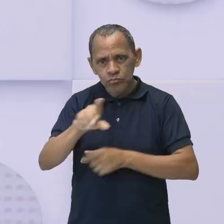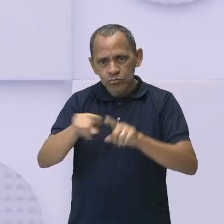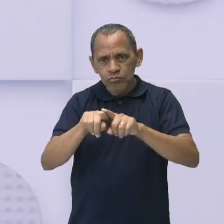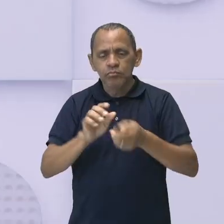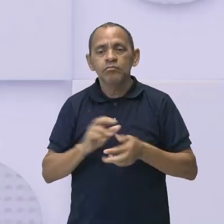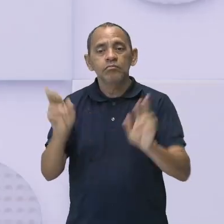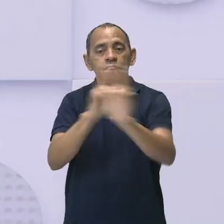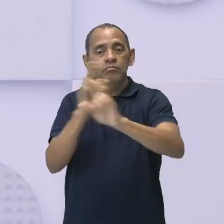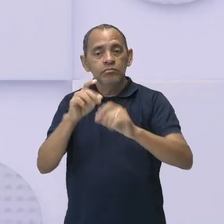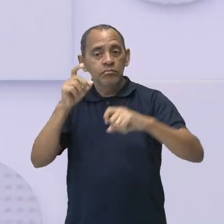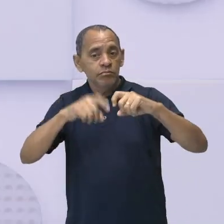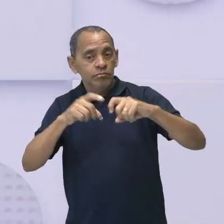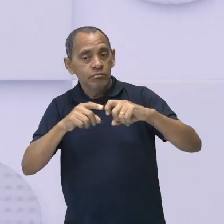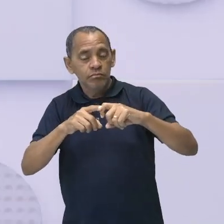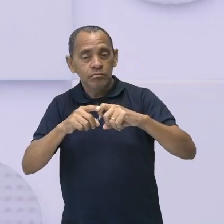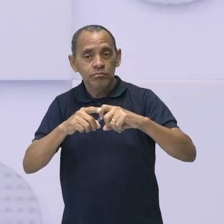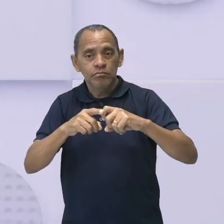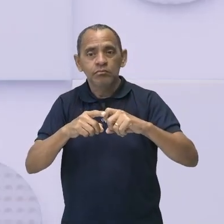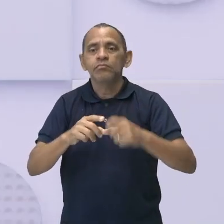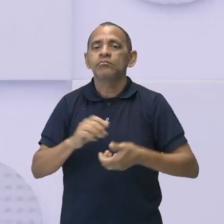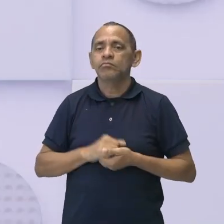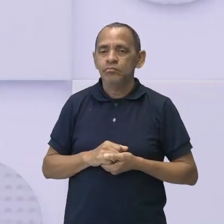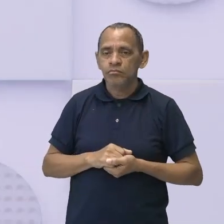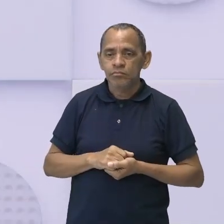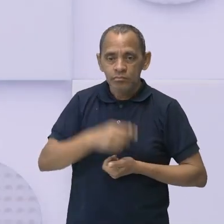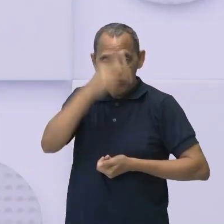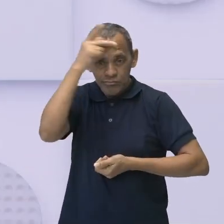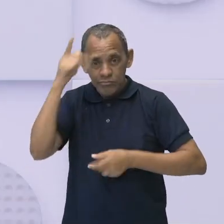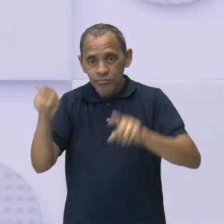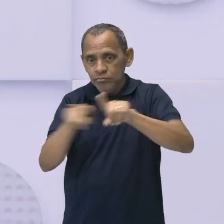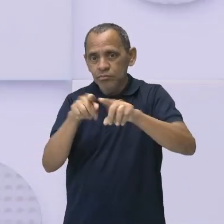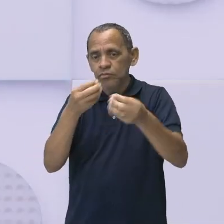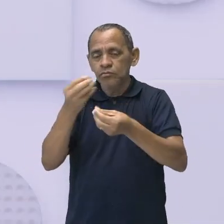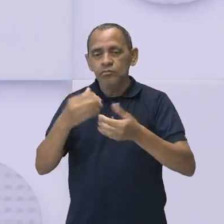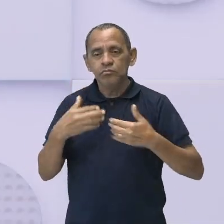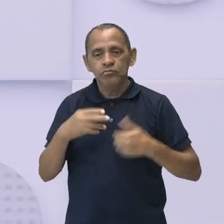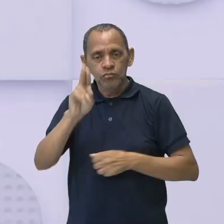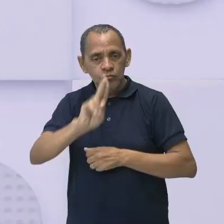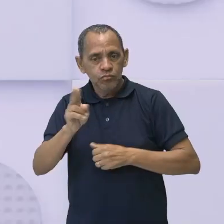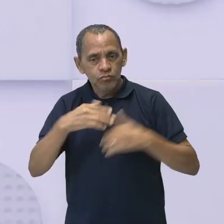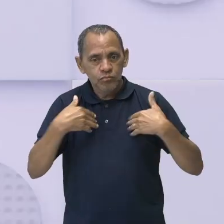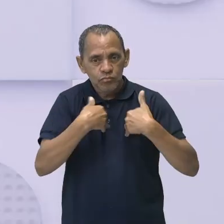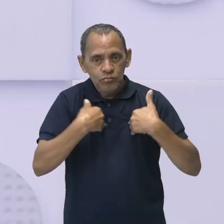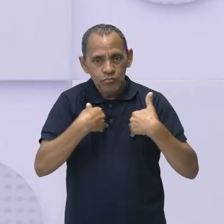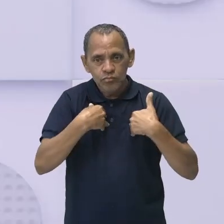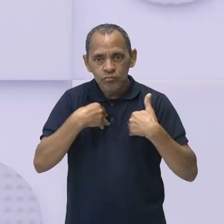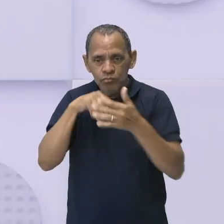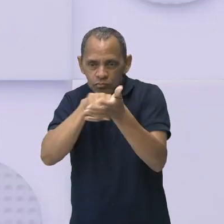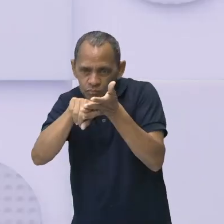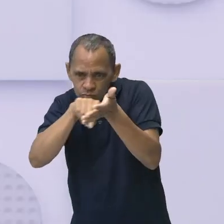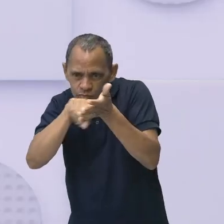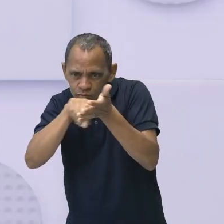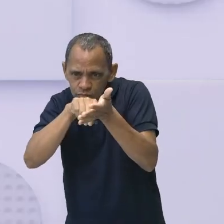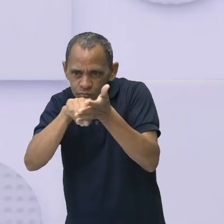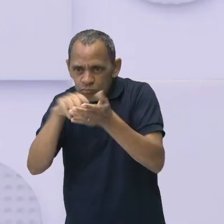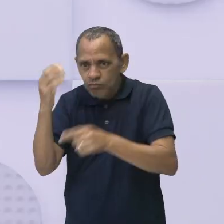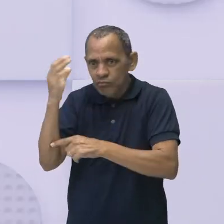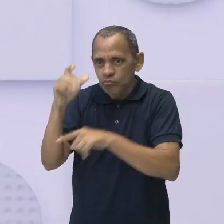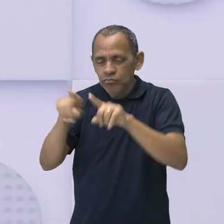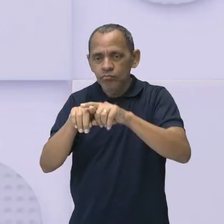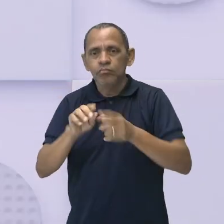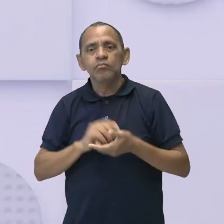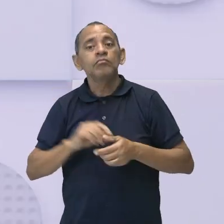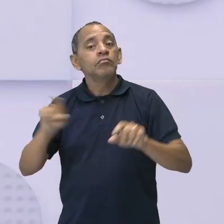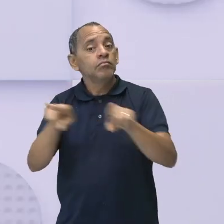debate sobre a ética no tratamento de seres conscientes e a necessidade de alternativas, né? E